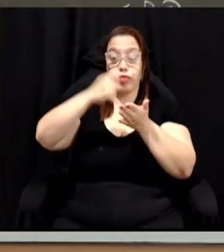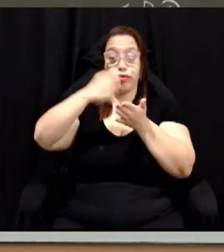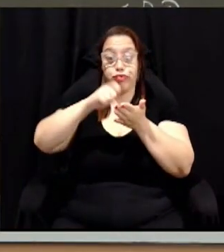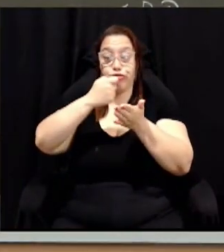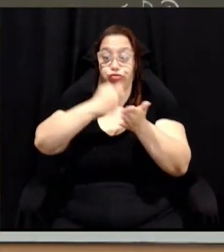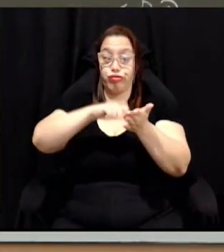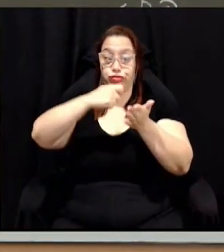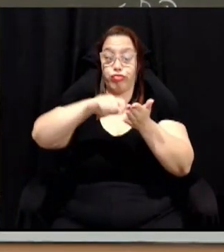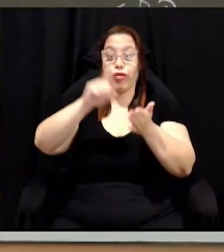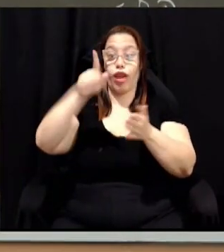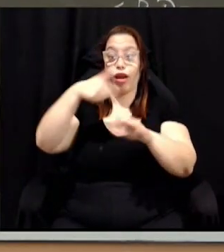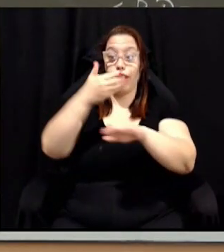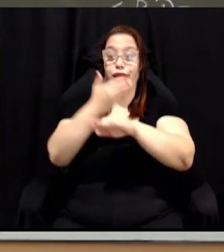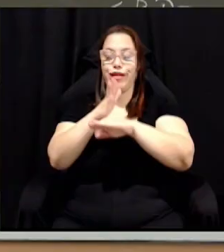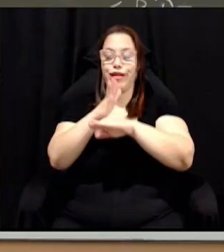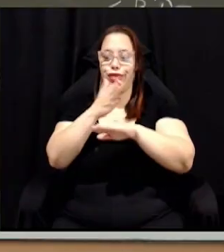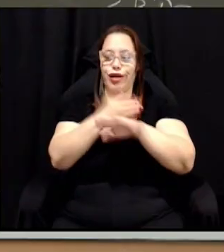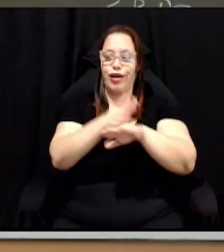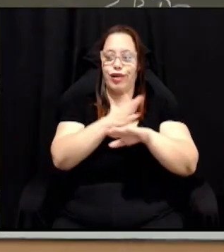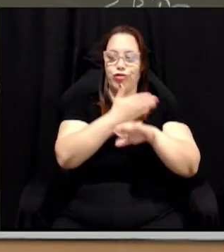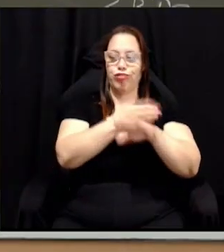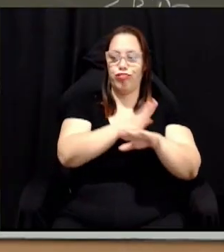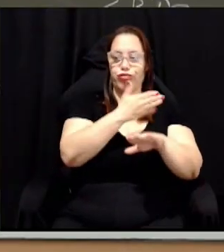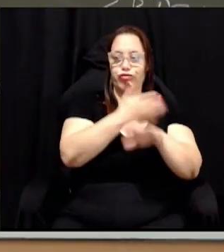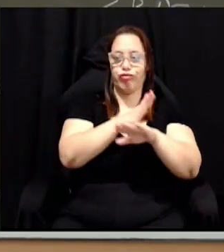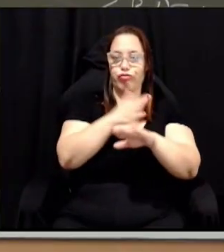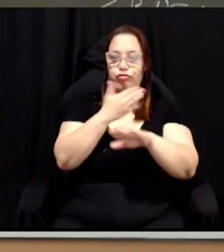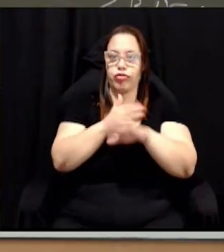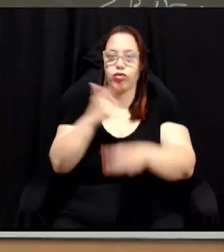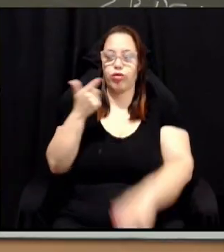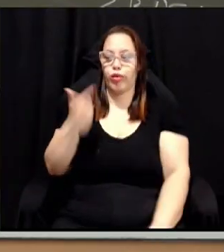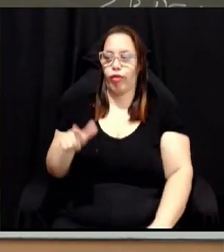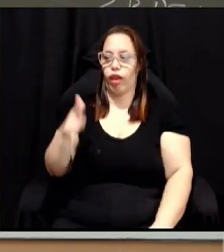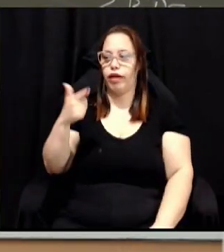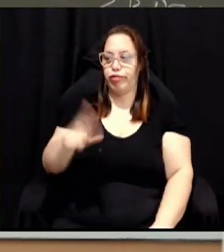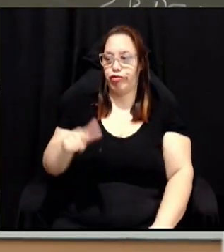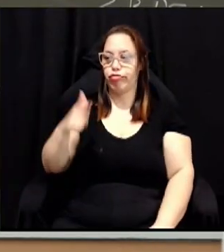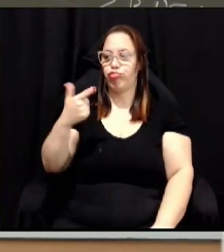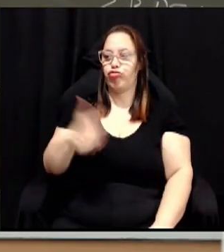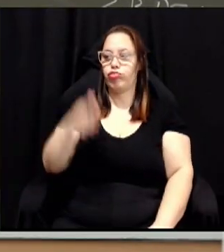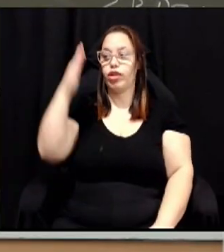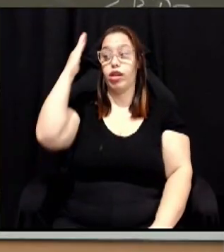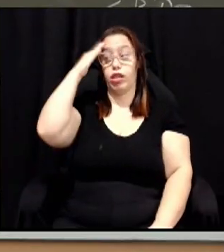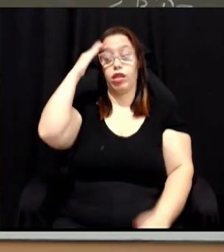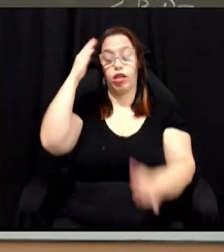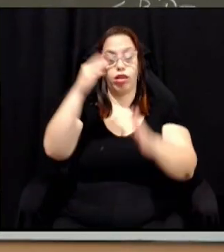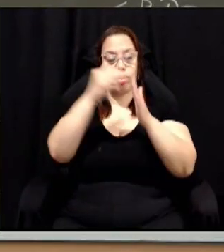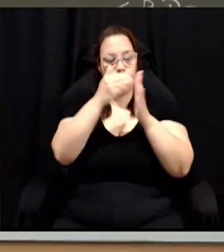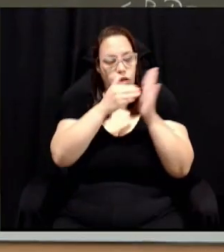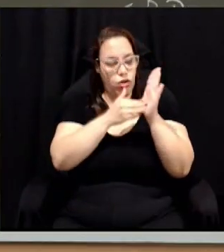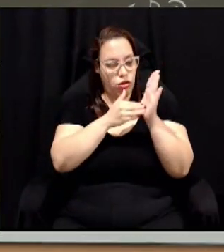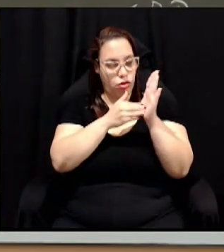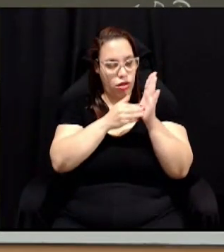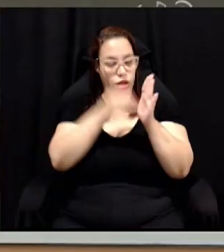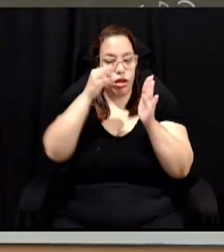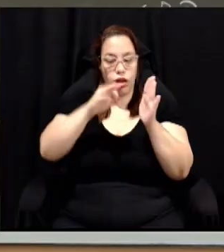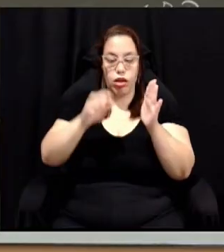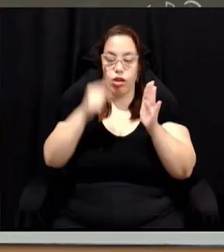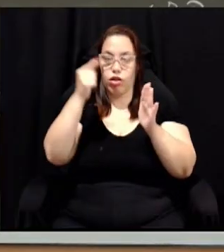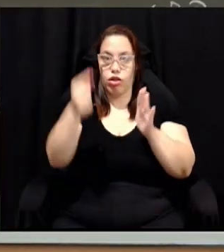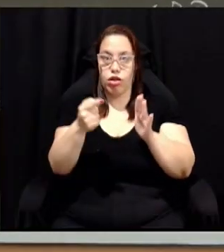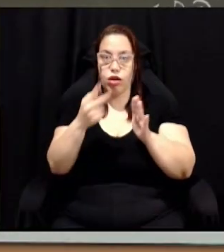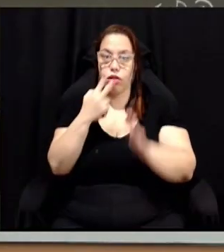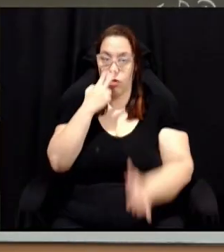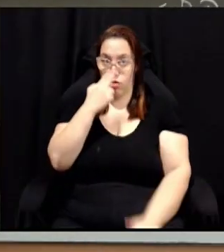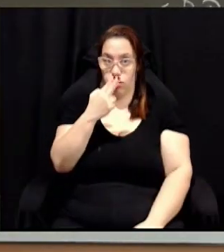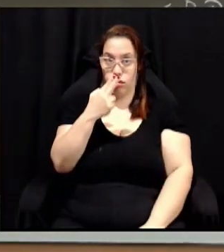feita de padrões, você precisa fazer exercício repetidamente para você entender os padrões dos exercícios e conseguir replicar em outros, que vão aparecer no vestibular, vão aparecer na sua